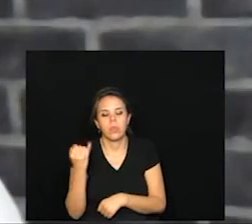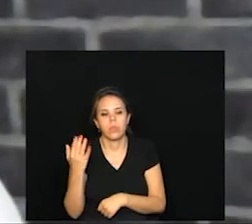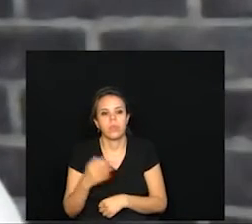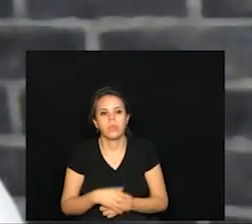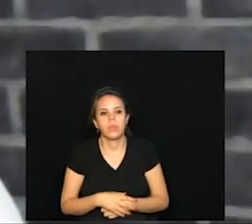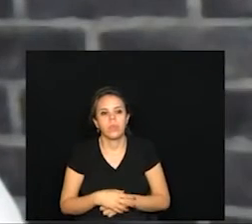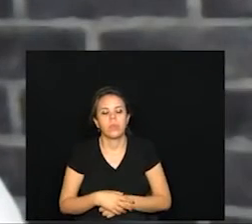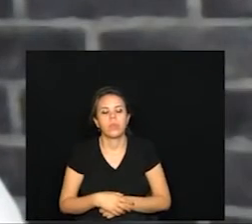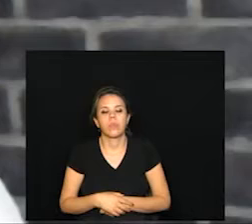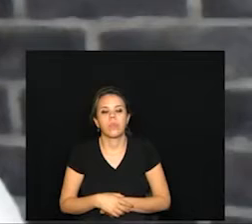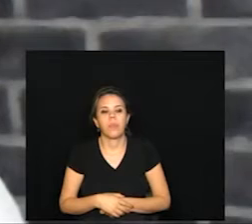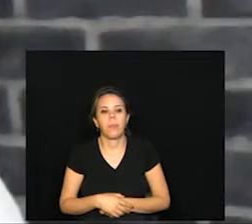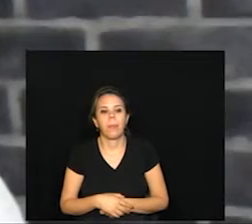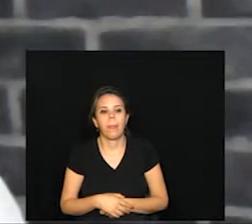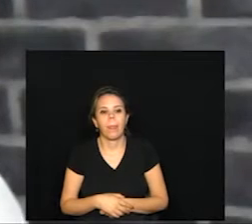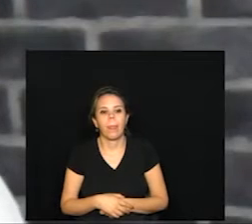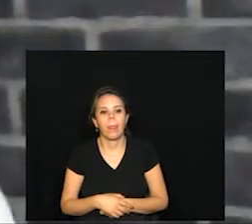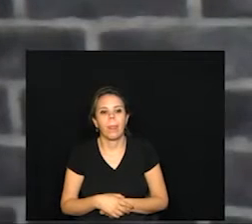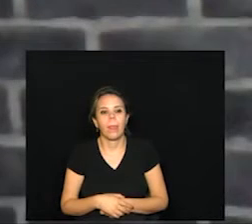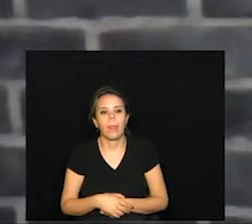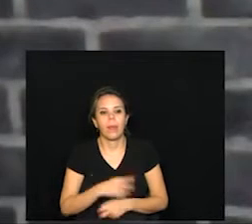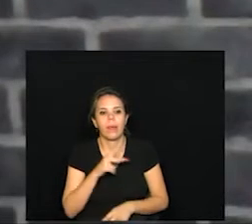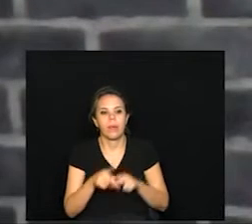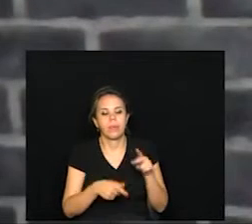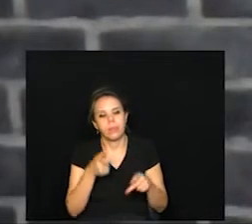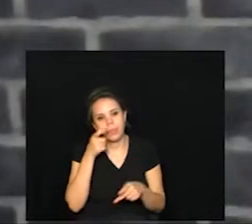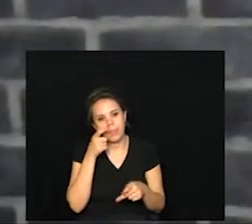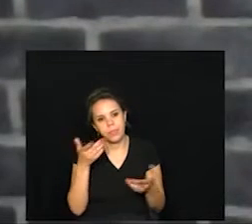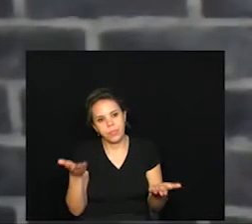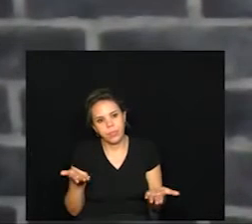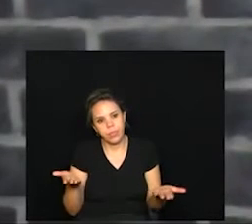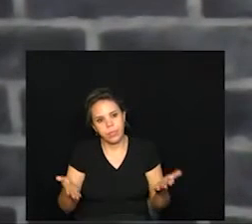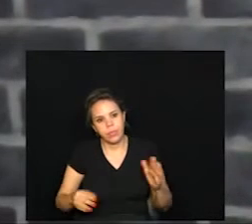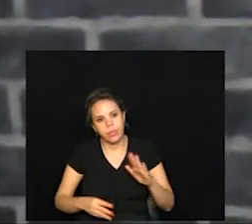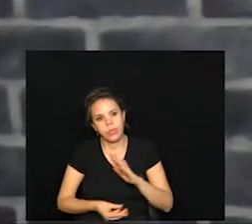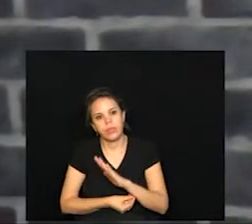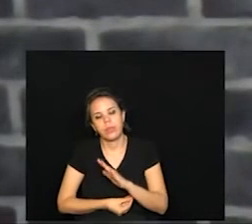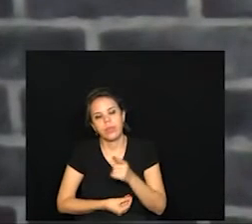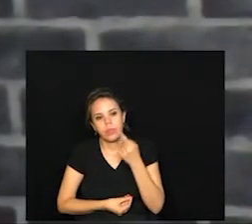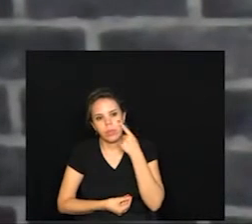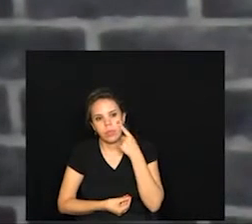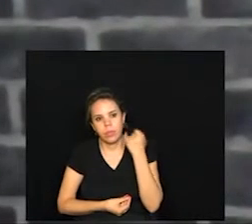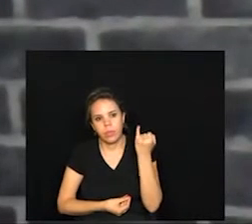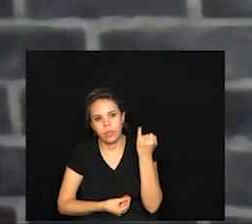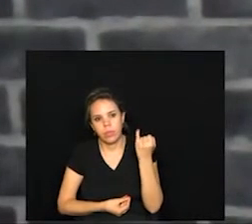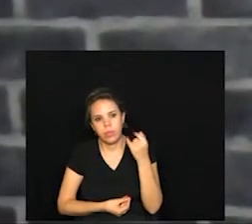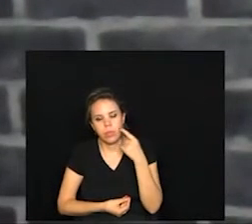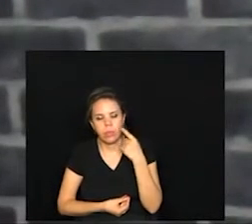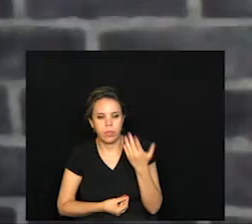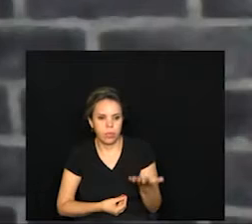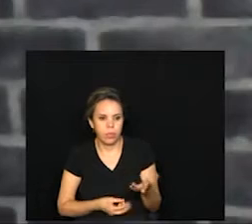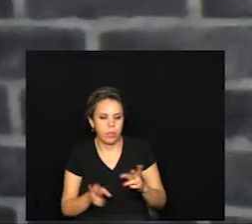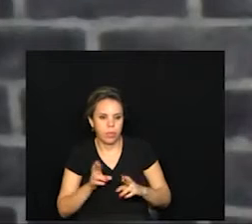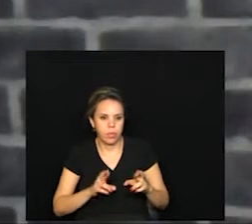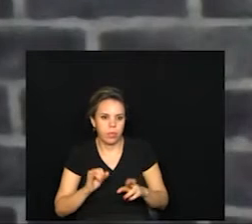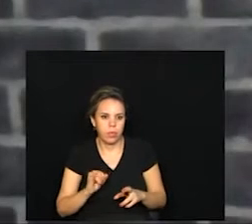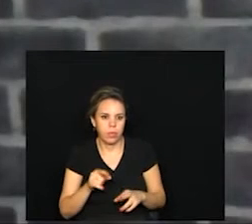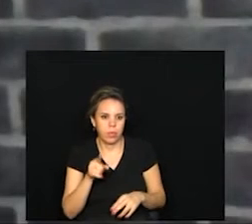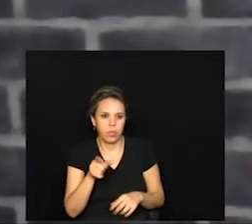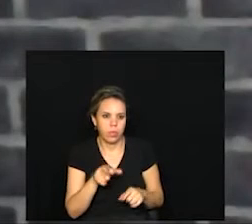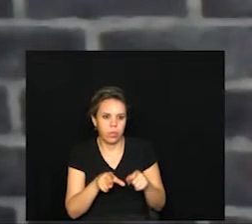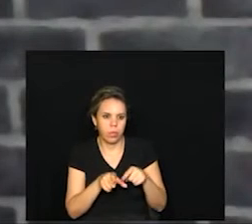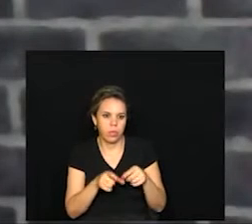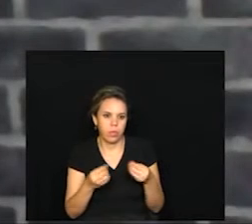importante, então os nossos telespectadores que acompanham a Câmara Total, é importante verificar se o seu